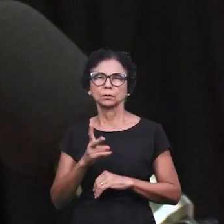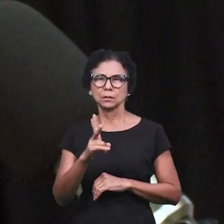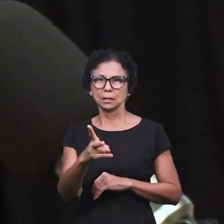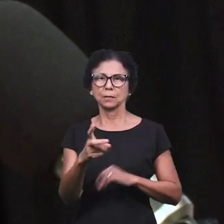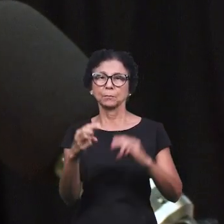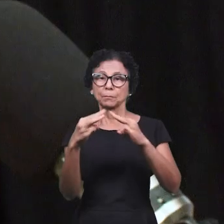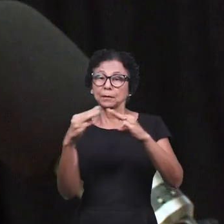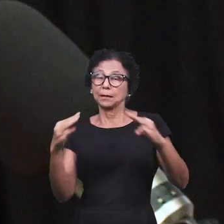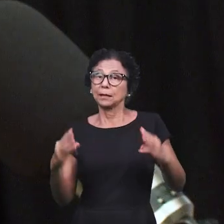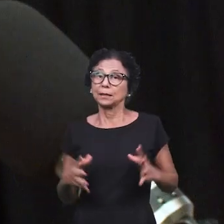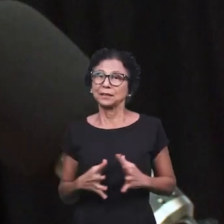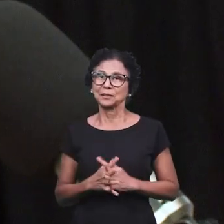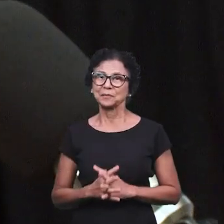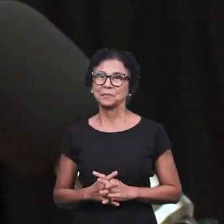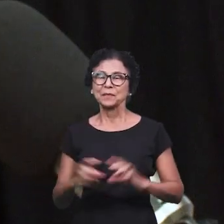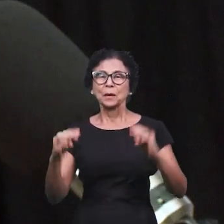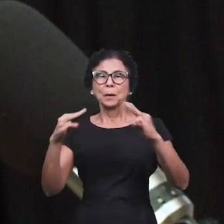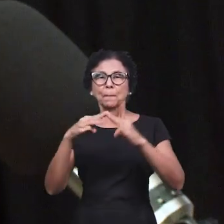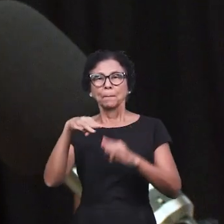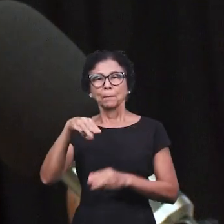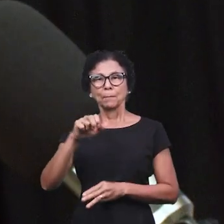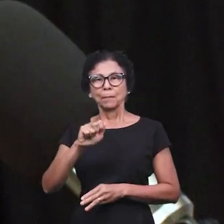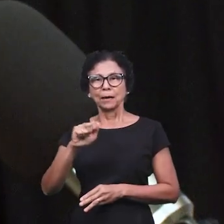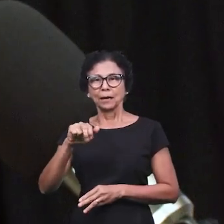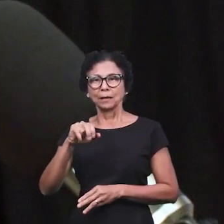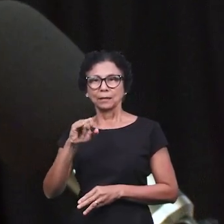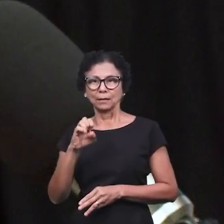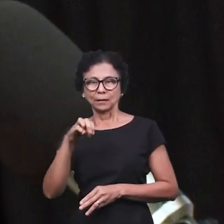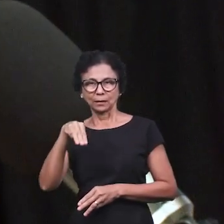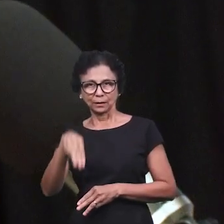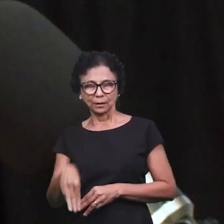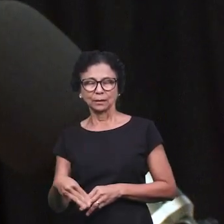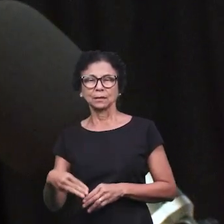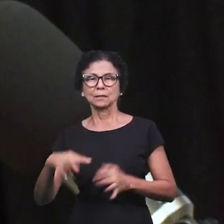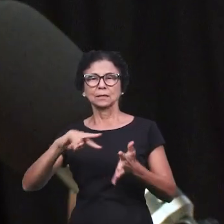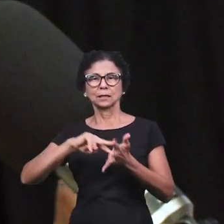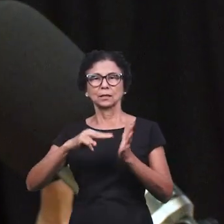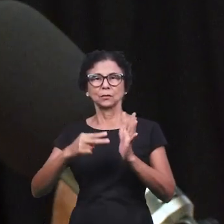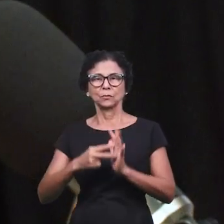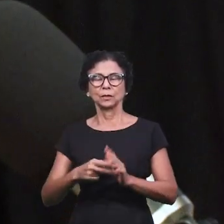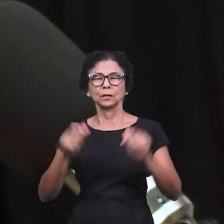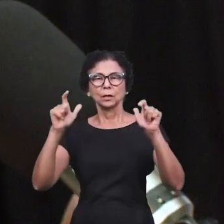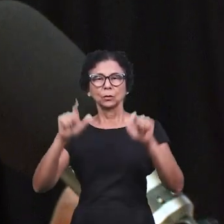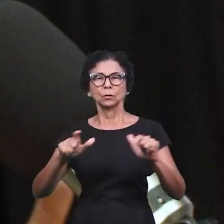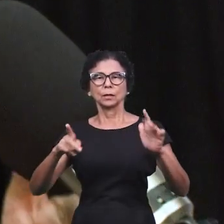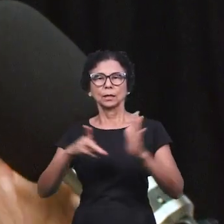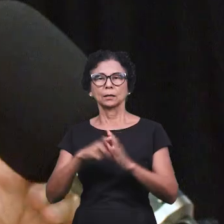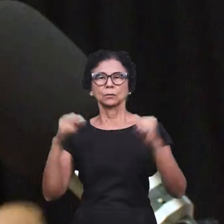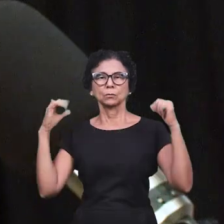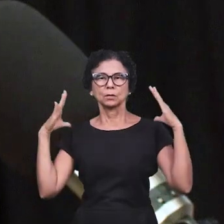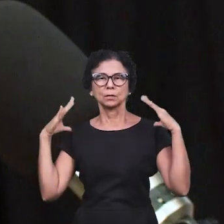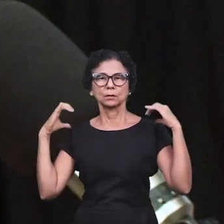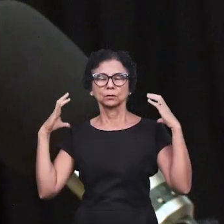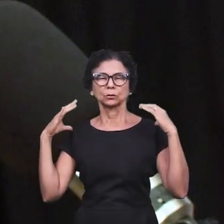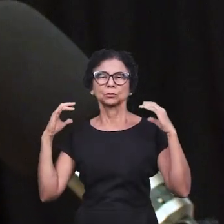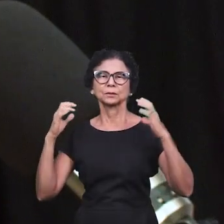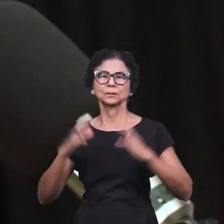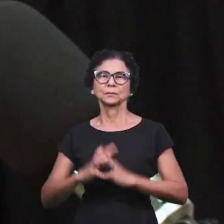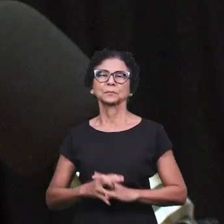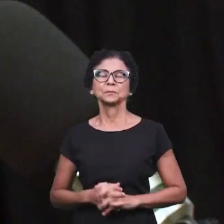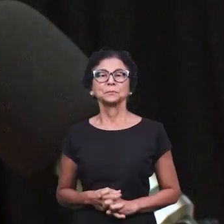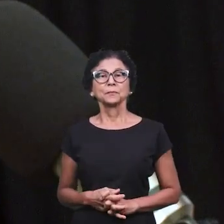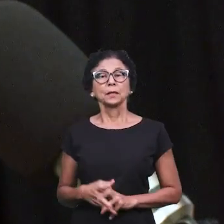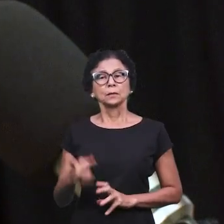nesse projeto, né? E o Manaim é um acampamento de anjos, né, Luiz? Então, a gente está ali trabalhando, servindo ao Senhor,